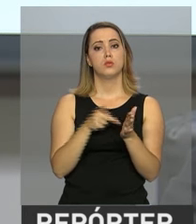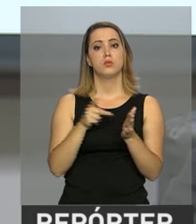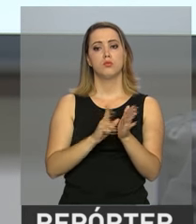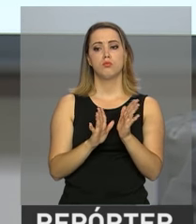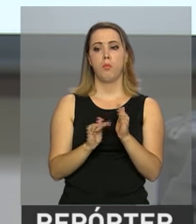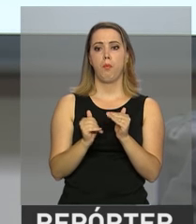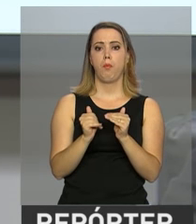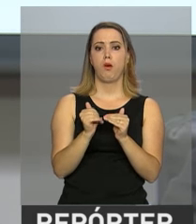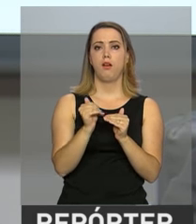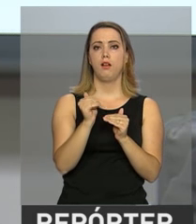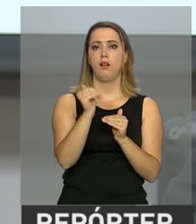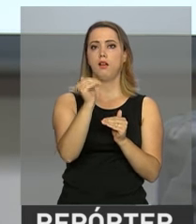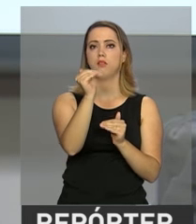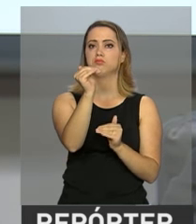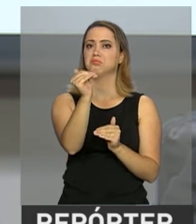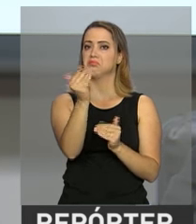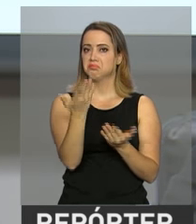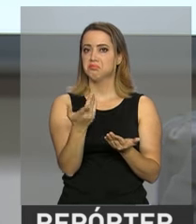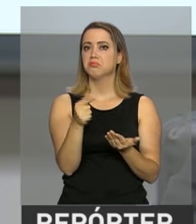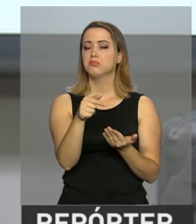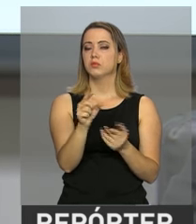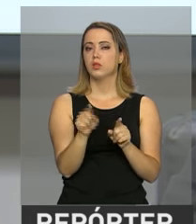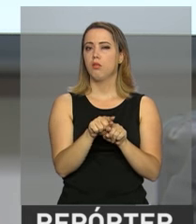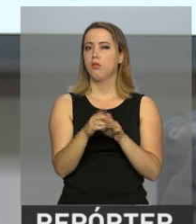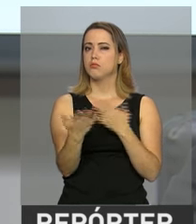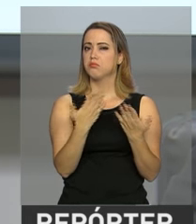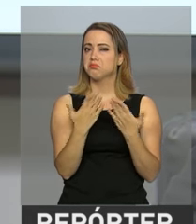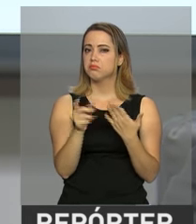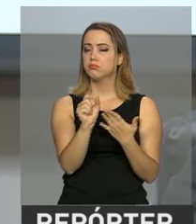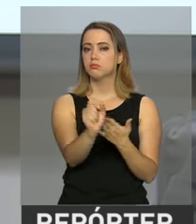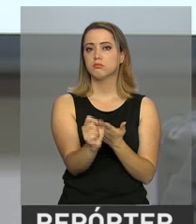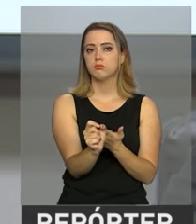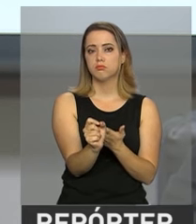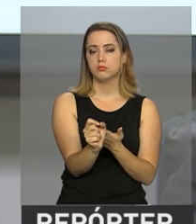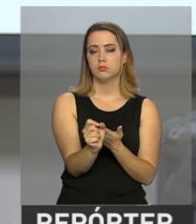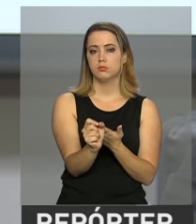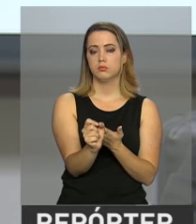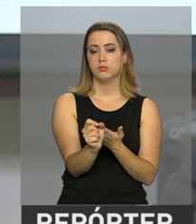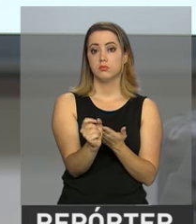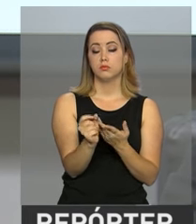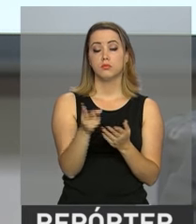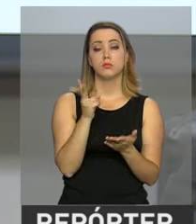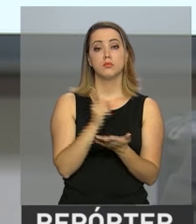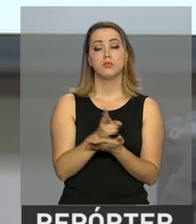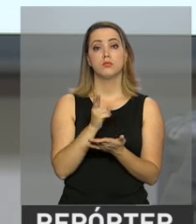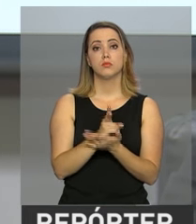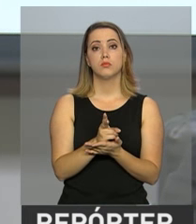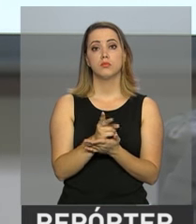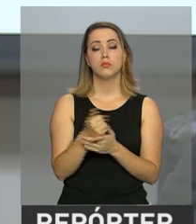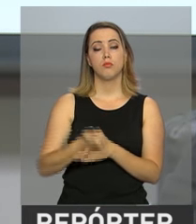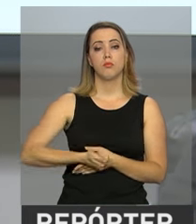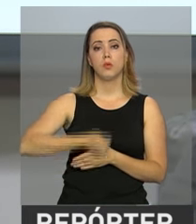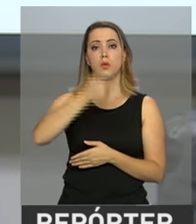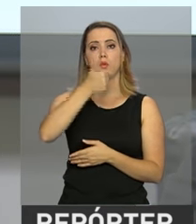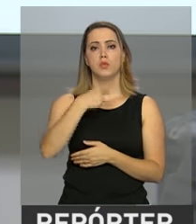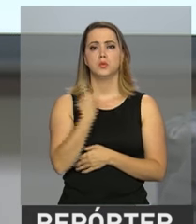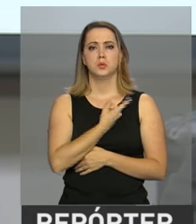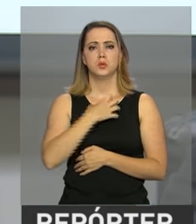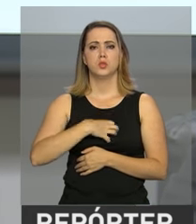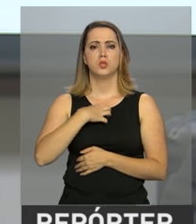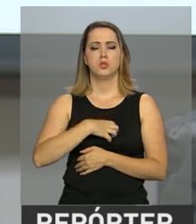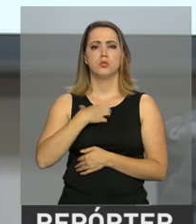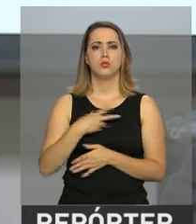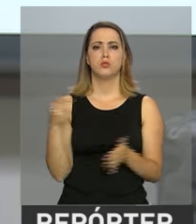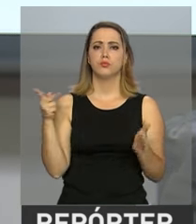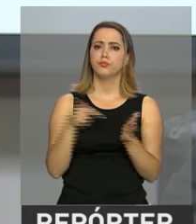crescimento muito maior do que esse, se você mensurar da forma que é mais adequada para a gente sentir o que está